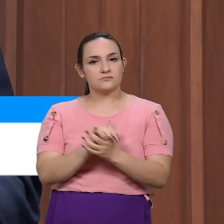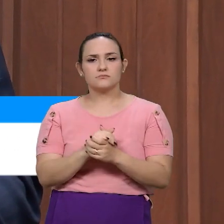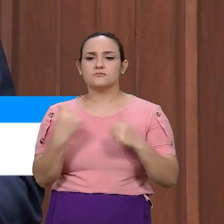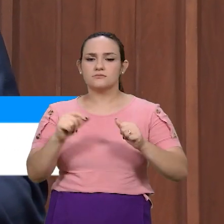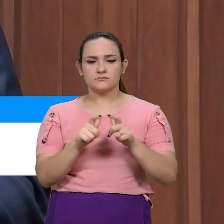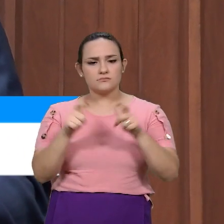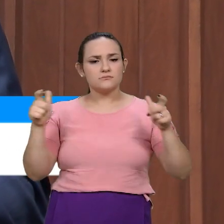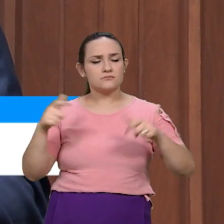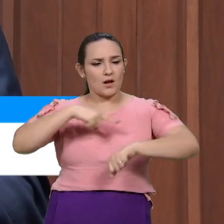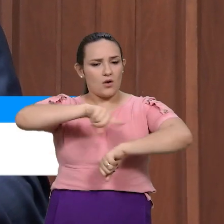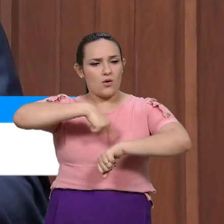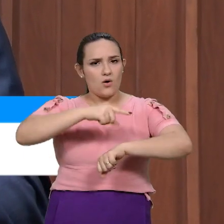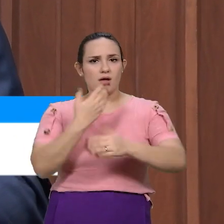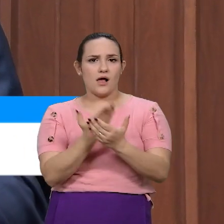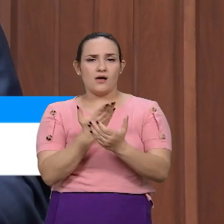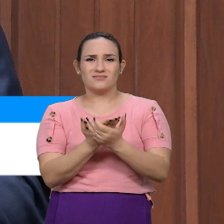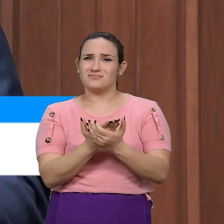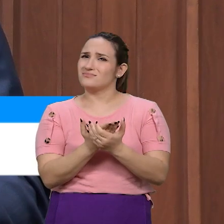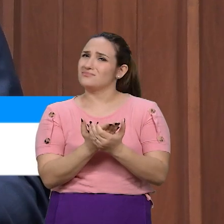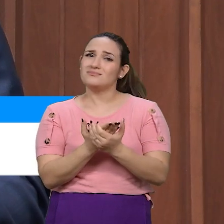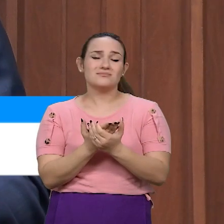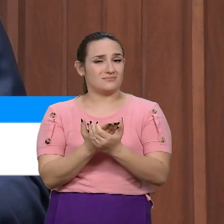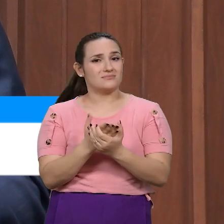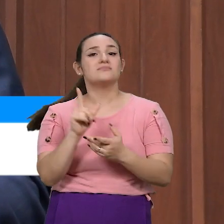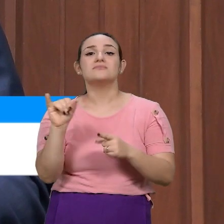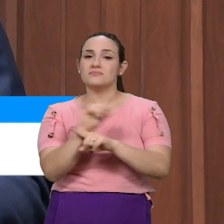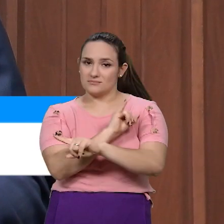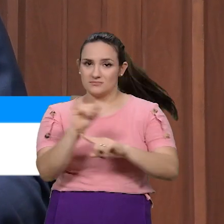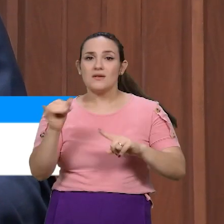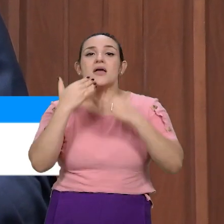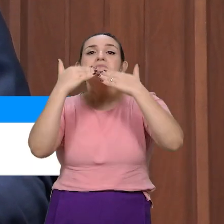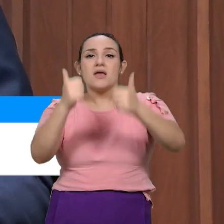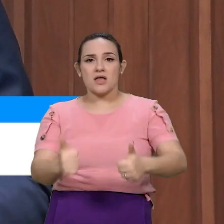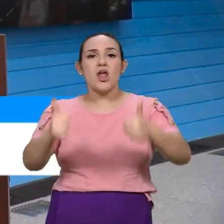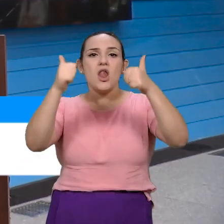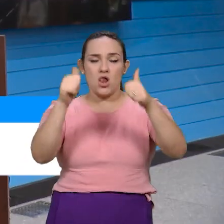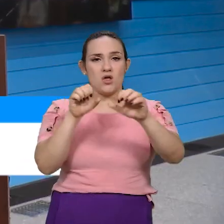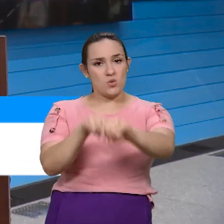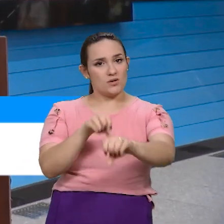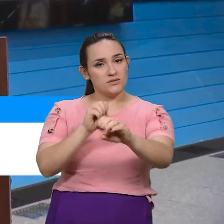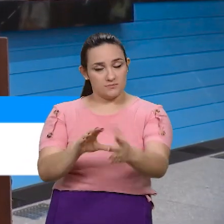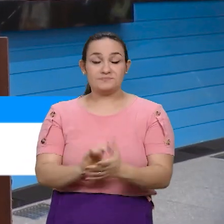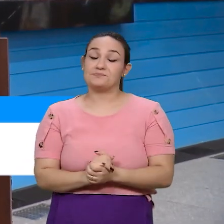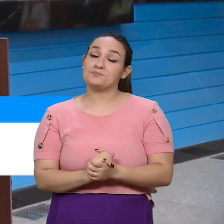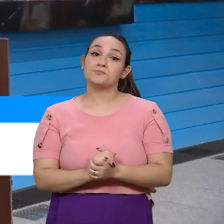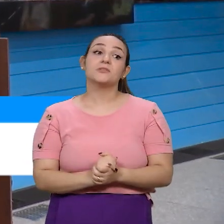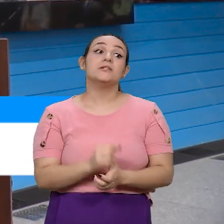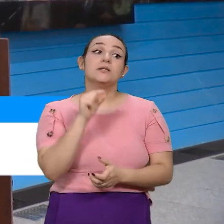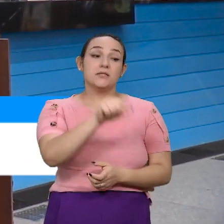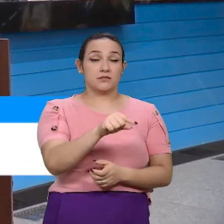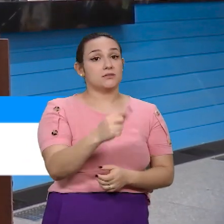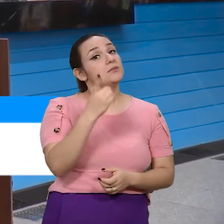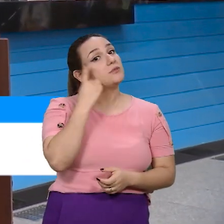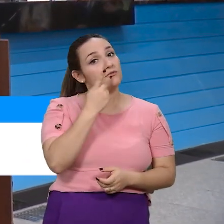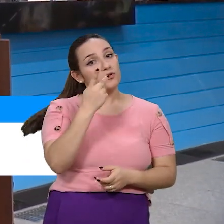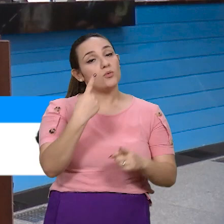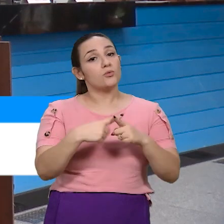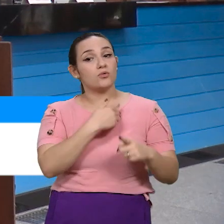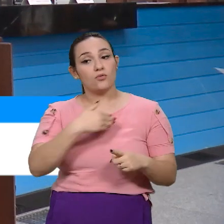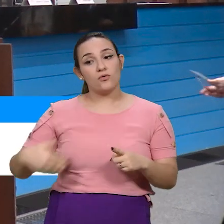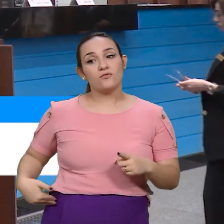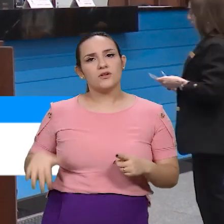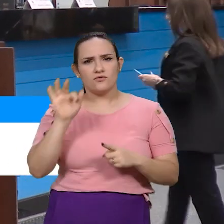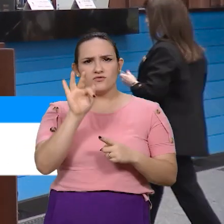ampliação da carga horária das aulas é considerada uma estratégia para a melhoria da educação. A fala justifica a medida do governo federal